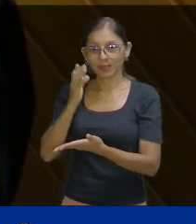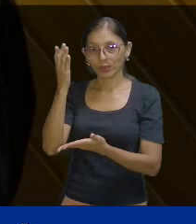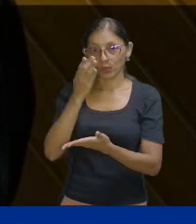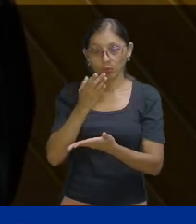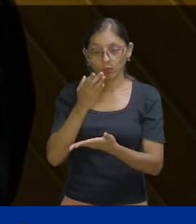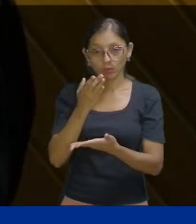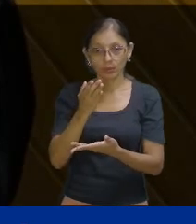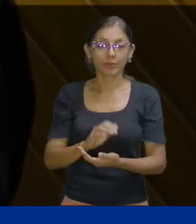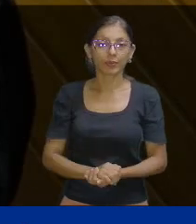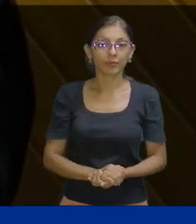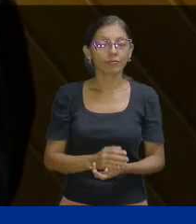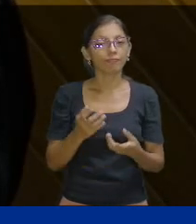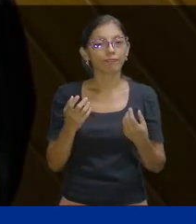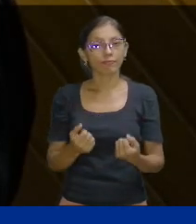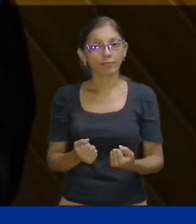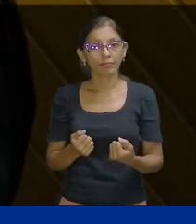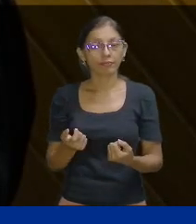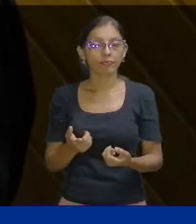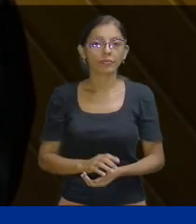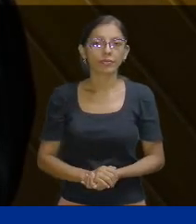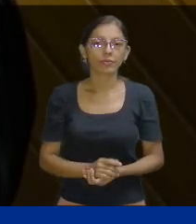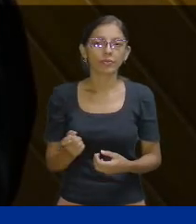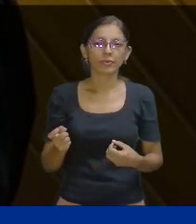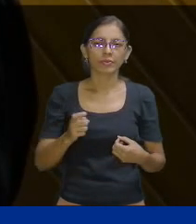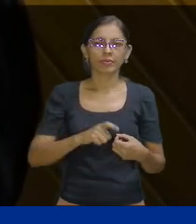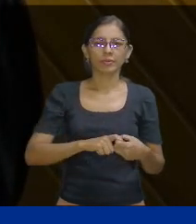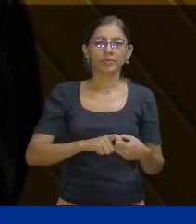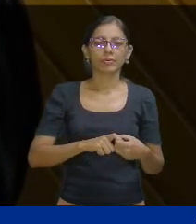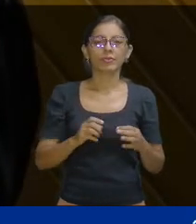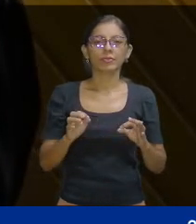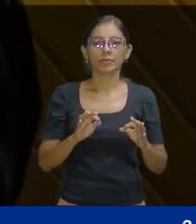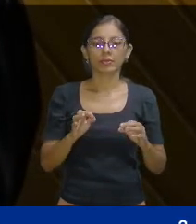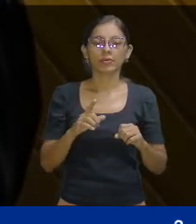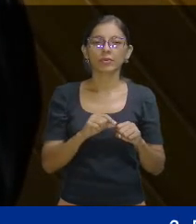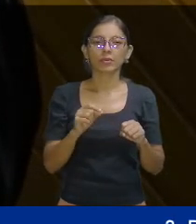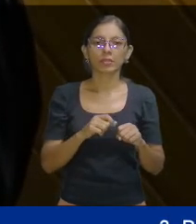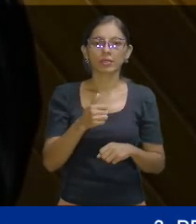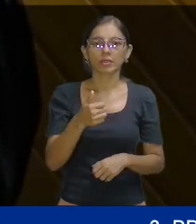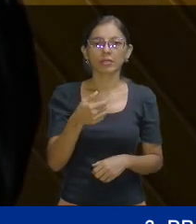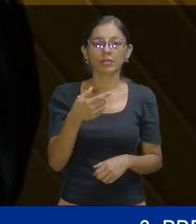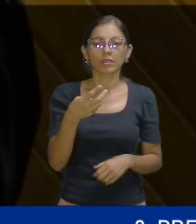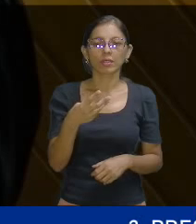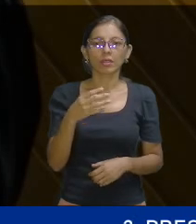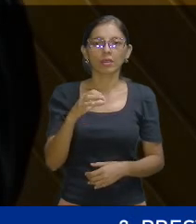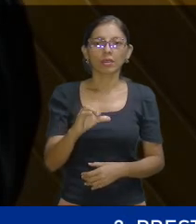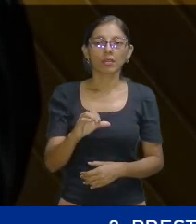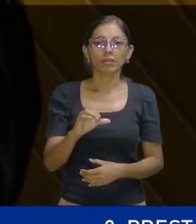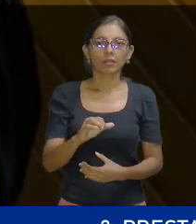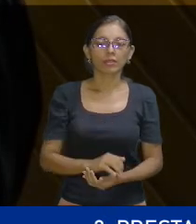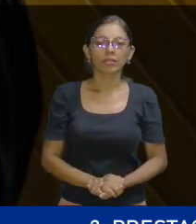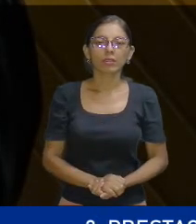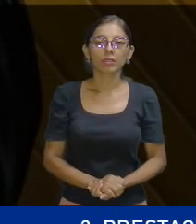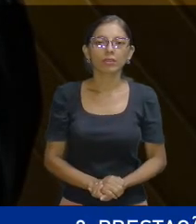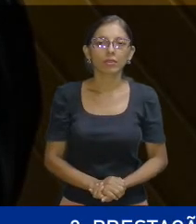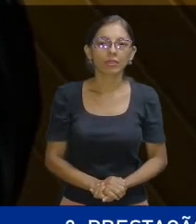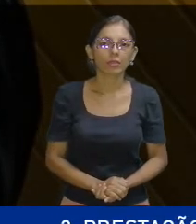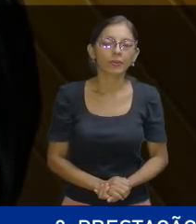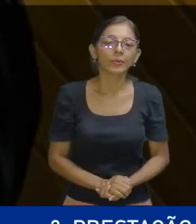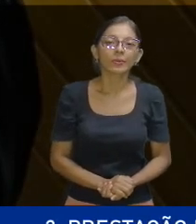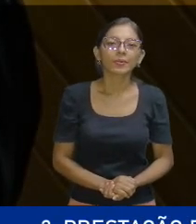sem prejuízo da terminação de devolução do valor ao erário, nos termos do artigo 79, parágrafo 1º da Resolução TSE